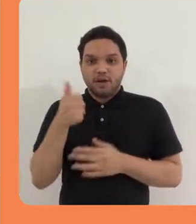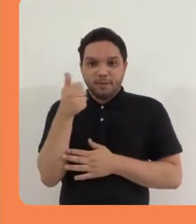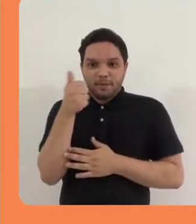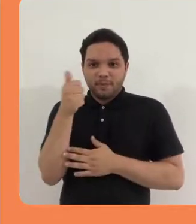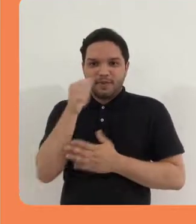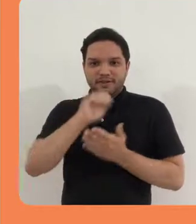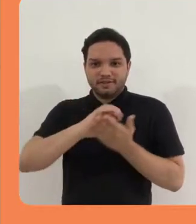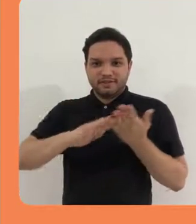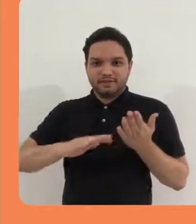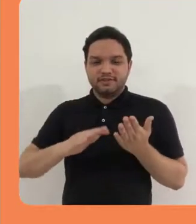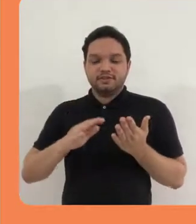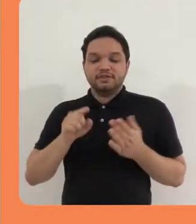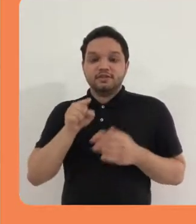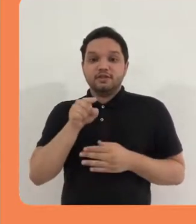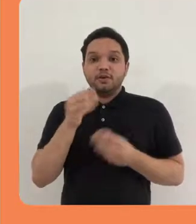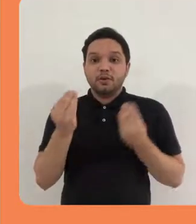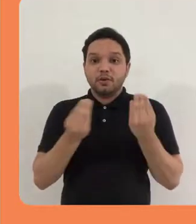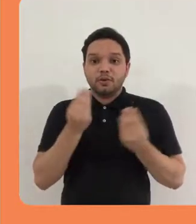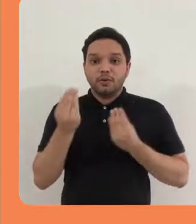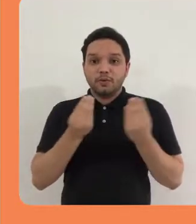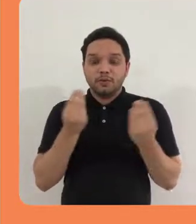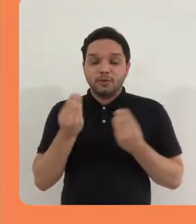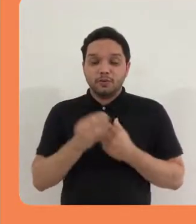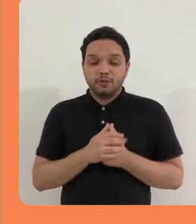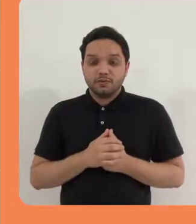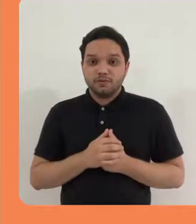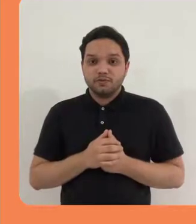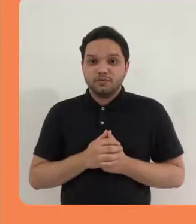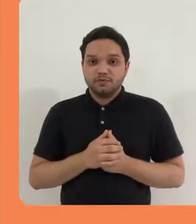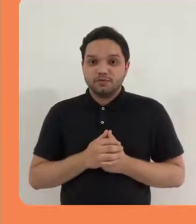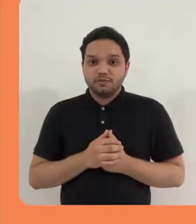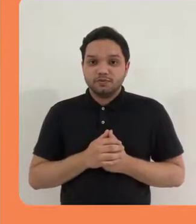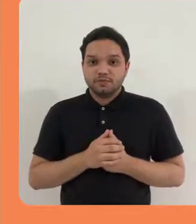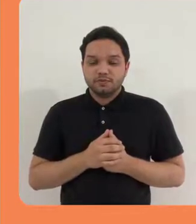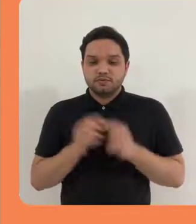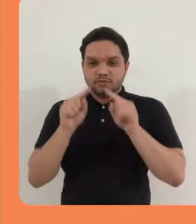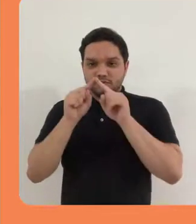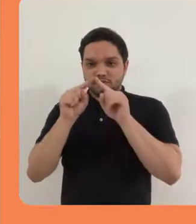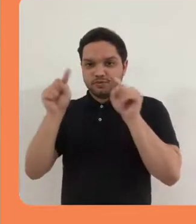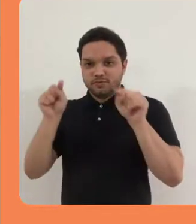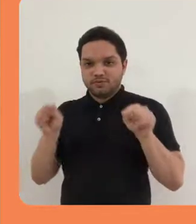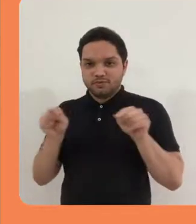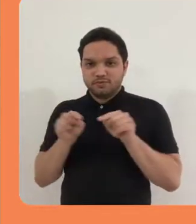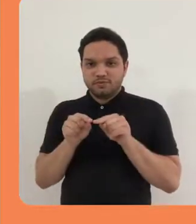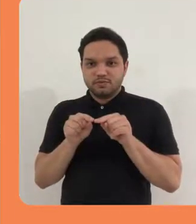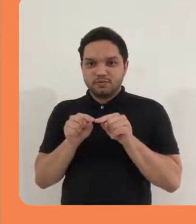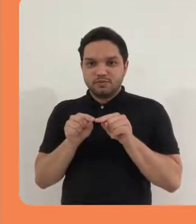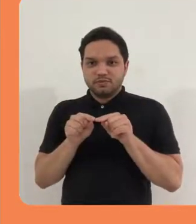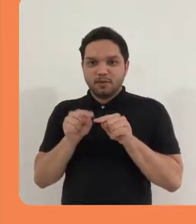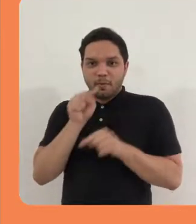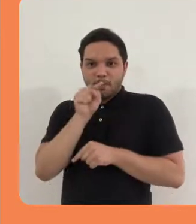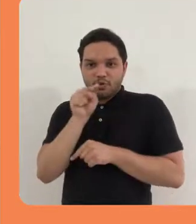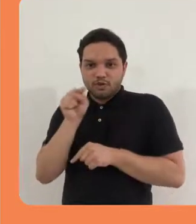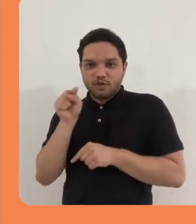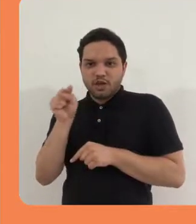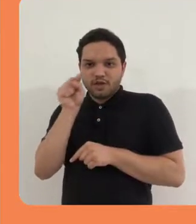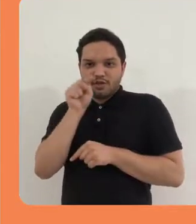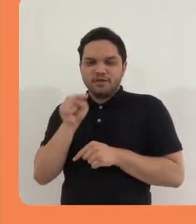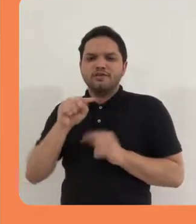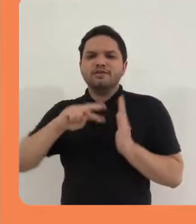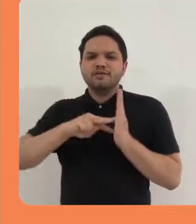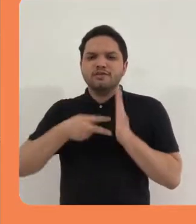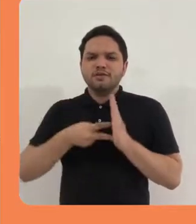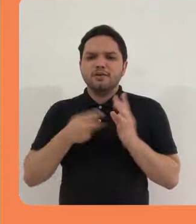gente volta ao curso a atividade primeira tarefa ela fica e ela fica com